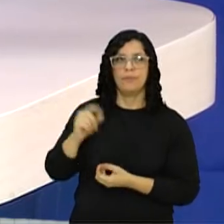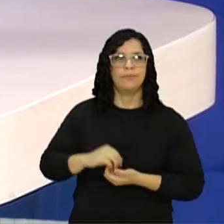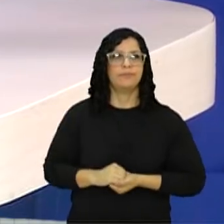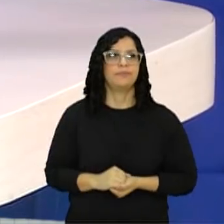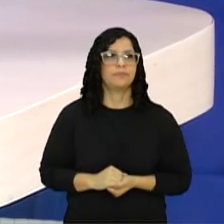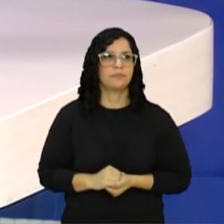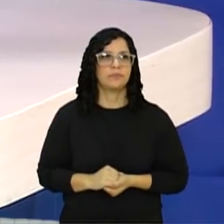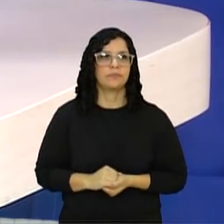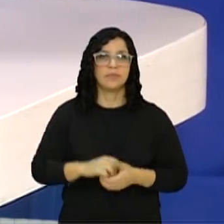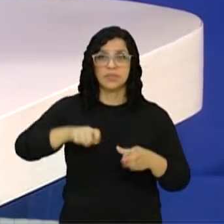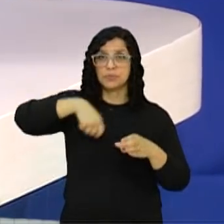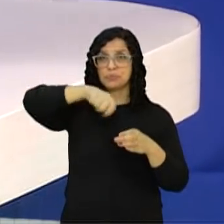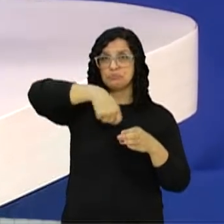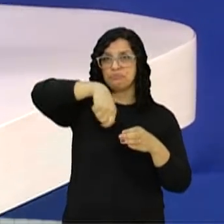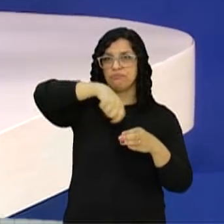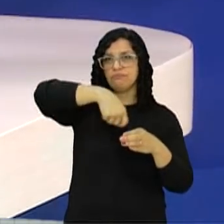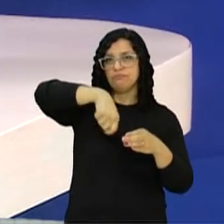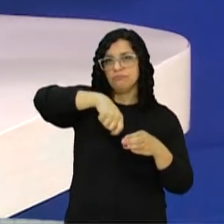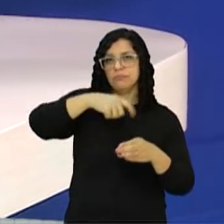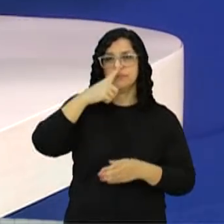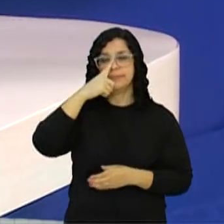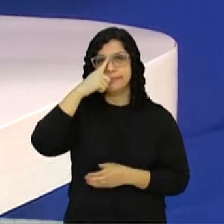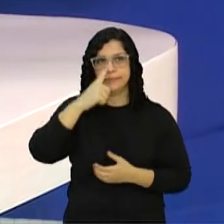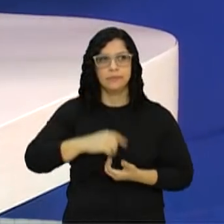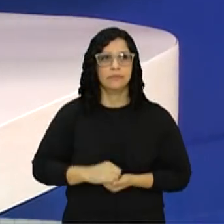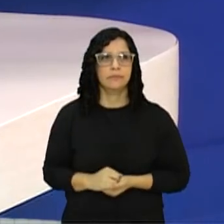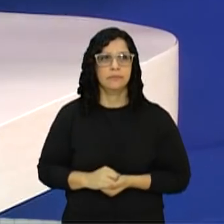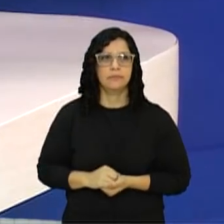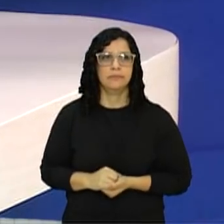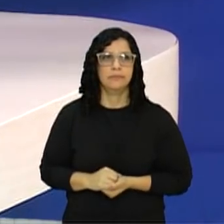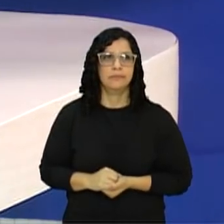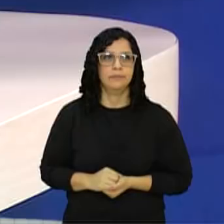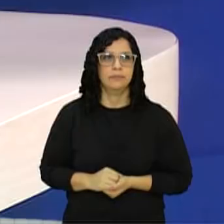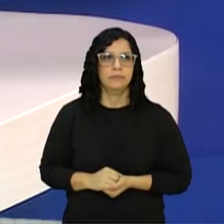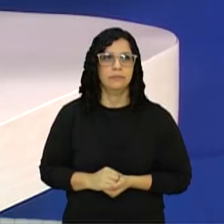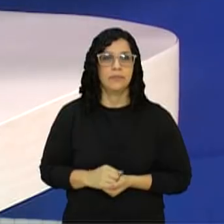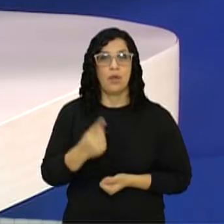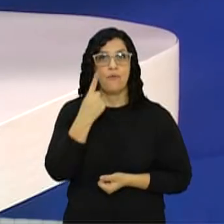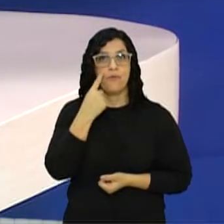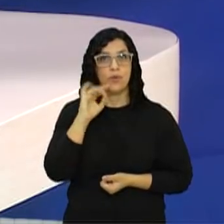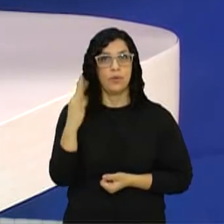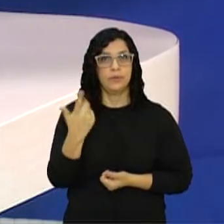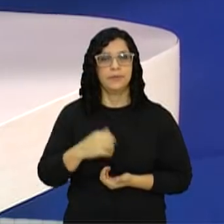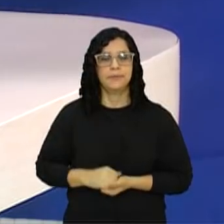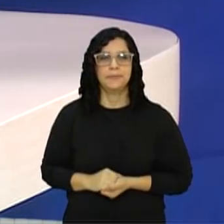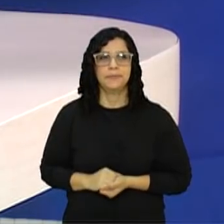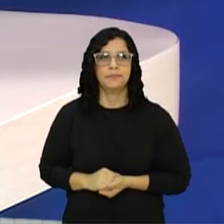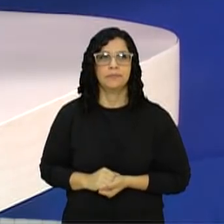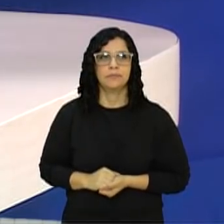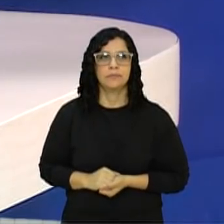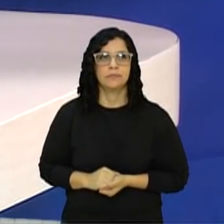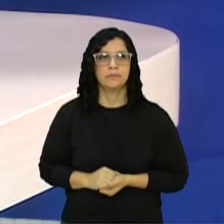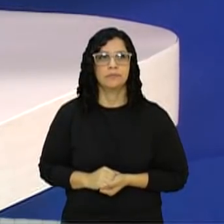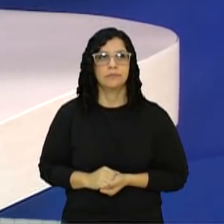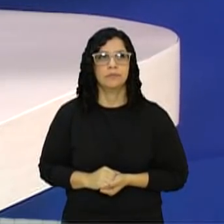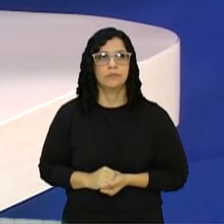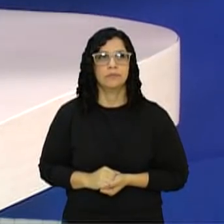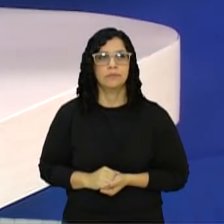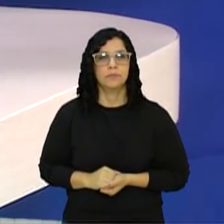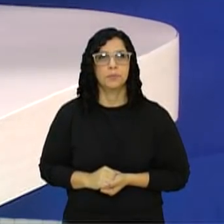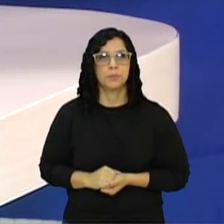água. Então, olha lá. Coloquei. Vou mexer para ver o que acontece.